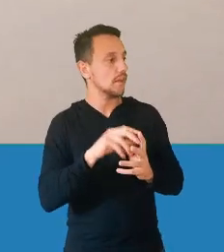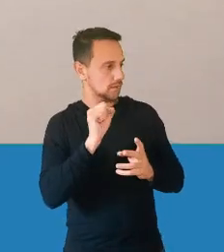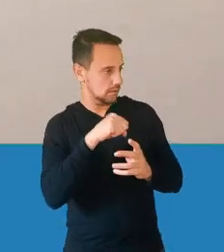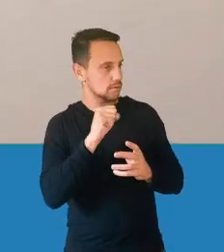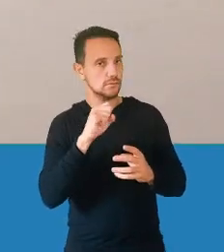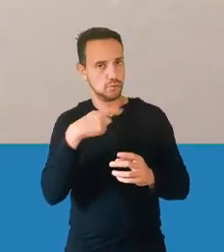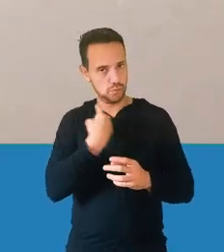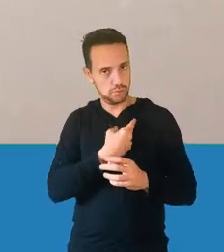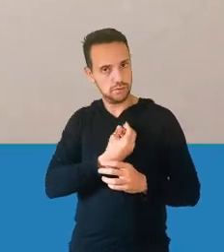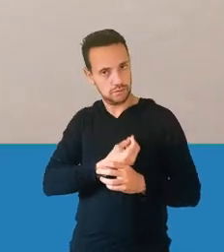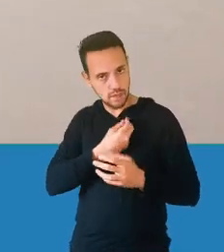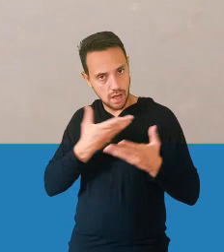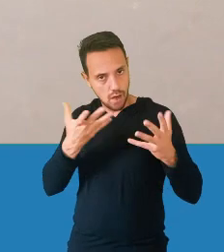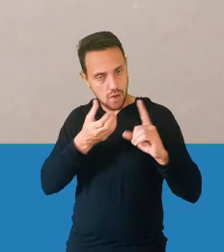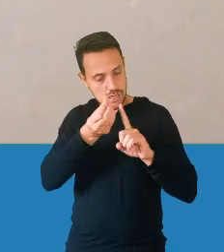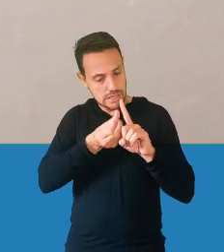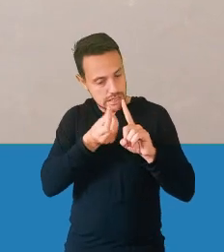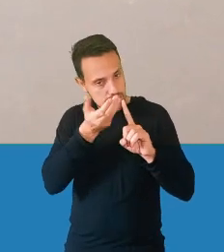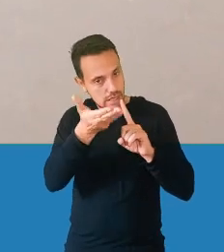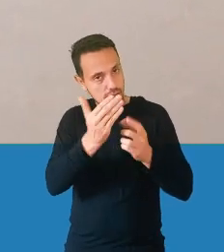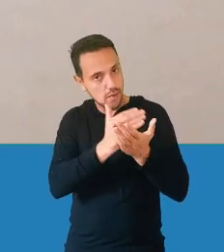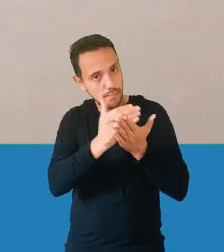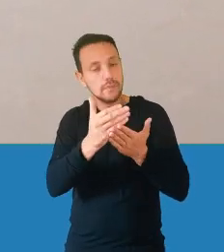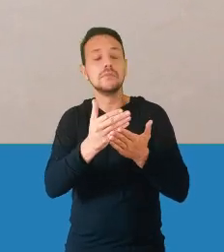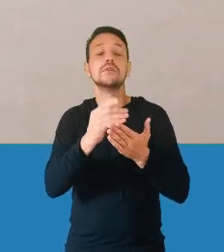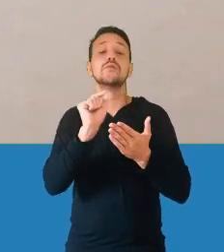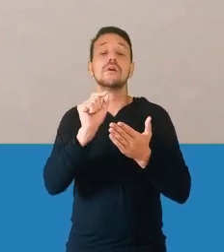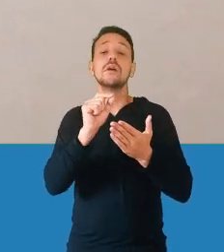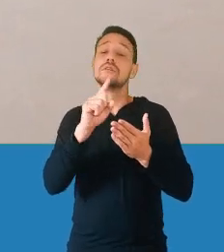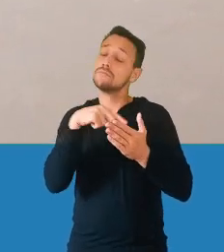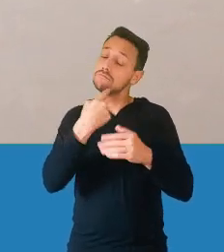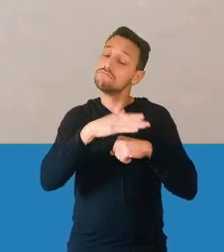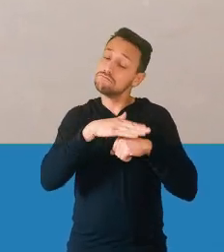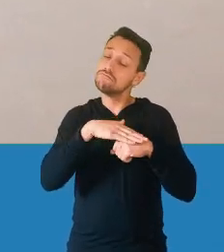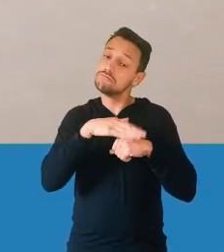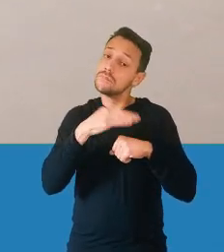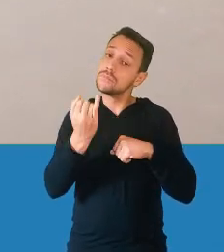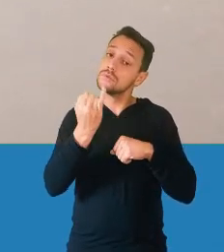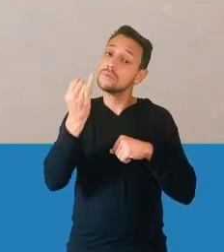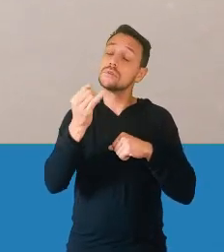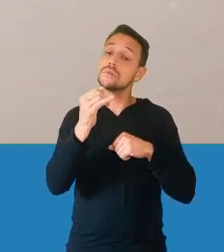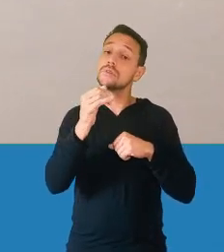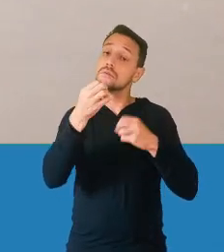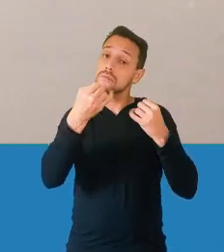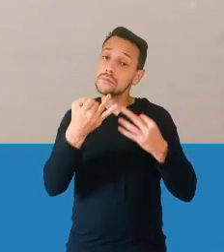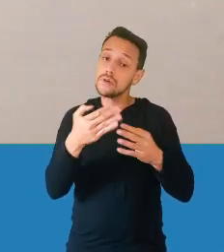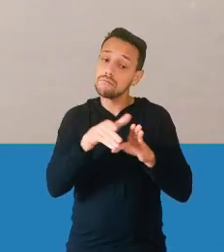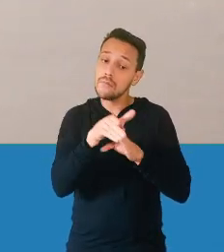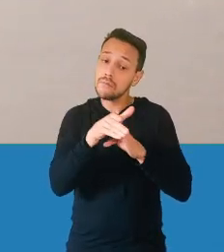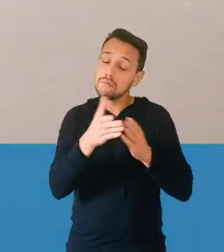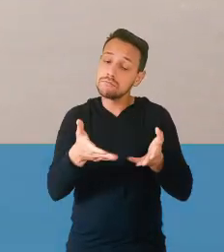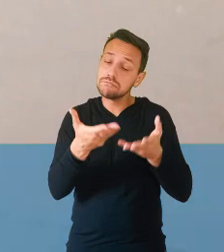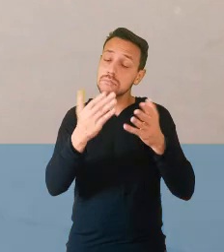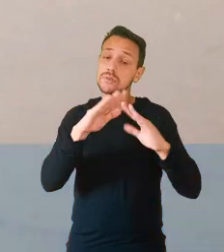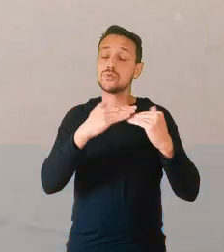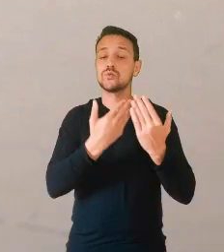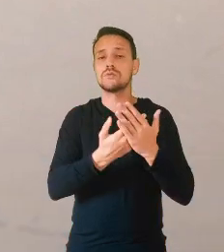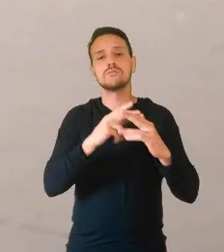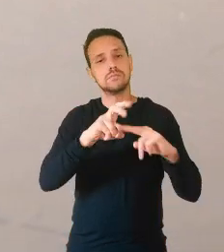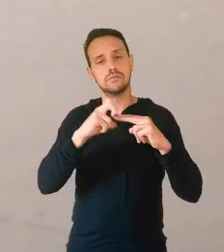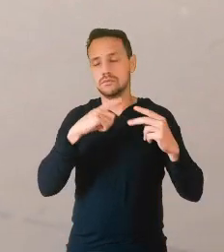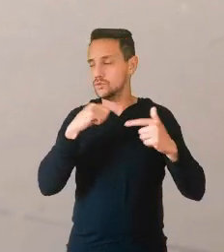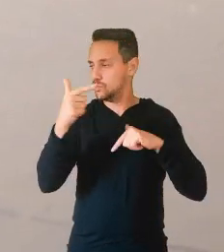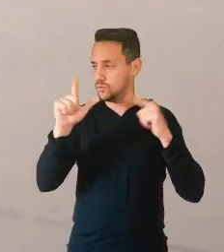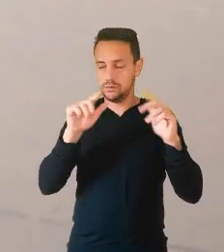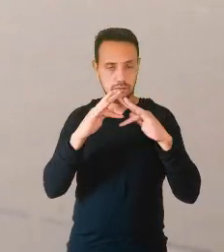agora começar esse semestre com esse papel importante de informar sobre assessoria escolar, que tem muitas famílias